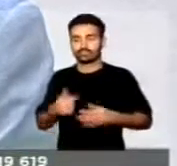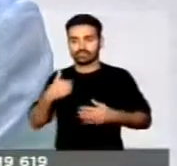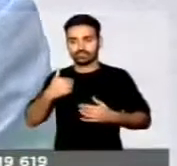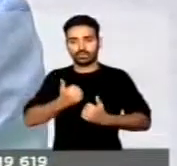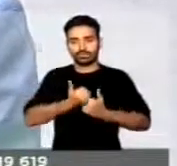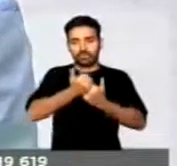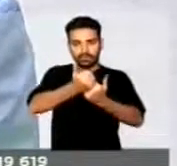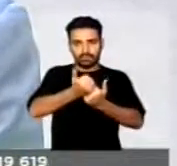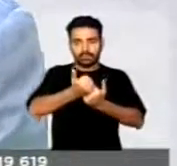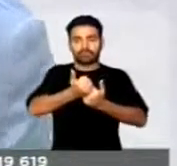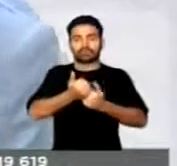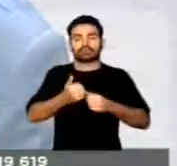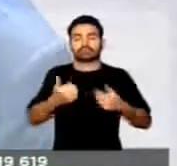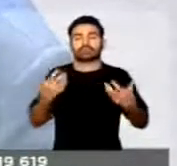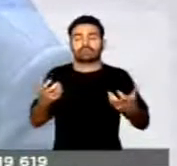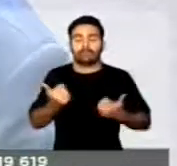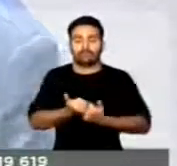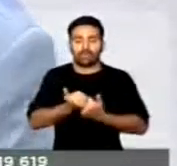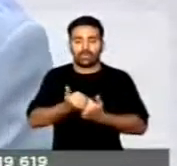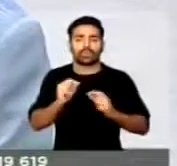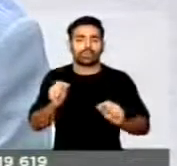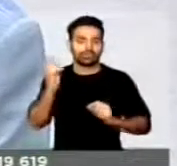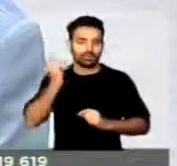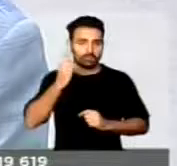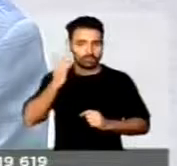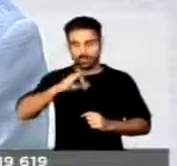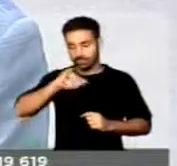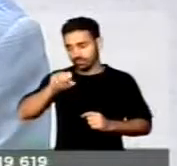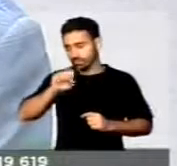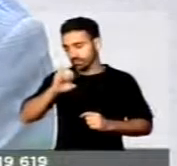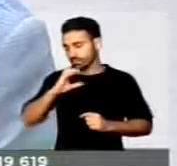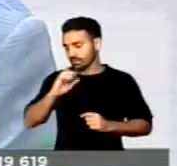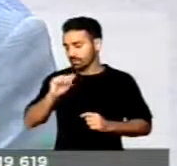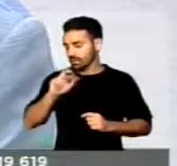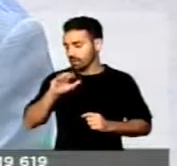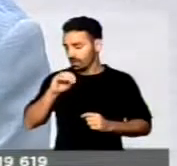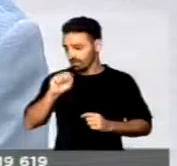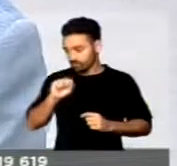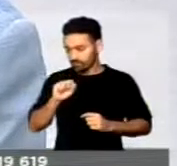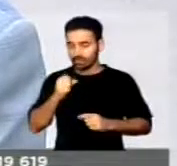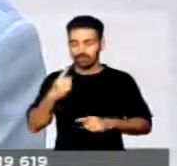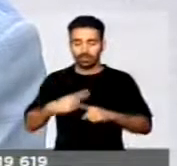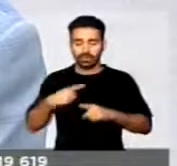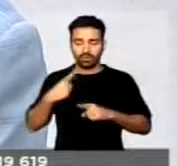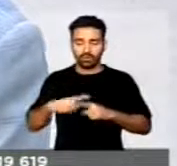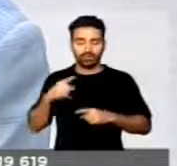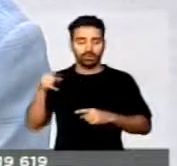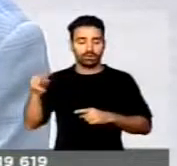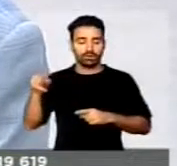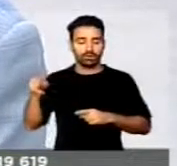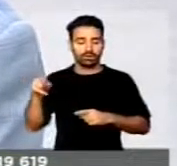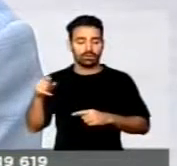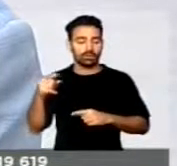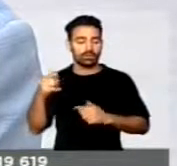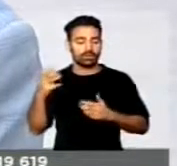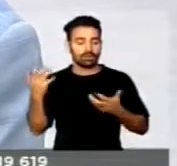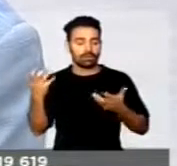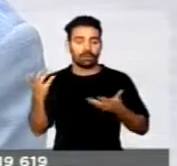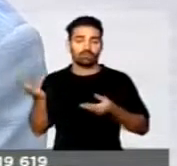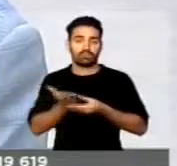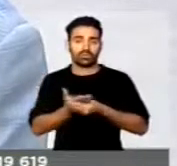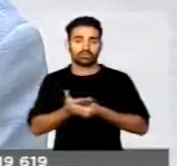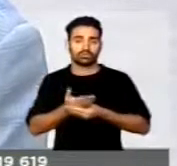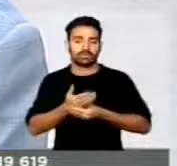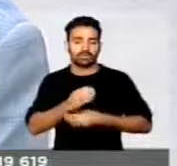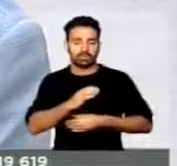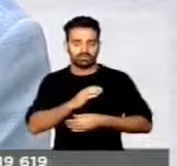solidário, prestar a minha solidariedade ao deputado José Carlos Araújo, por conta da sua determinação em levar a cabo o processo no Conselho de